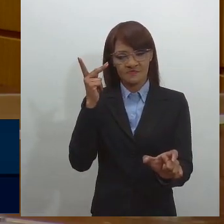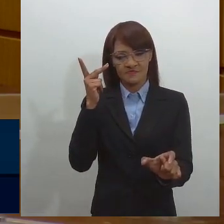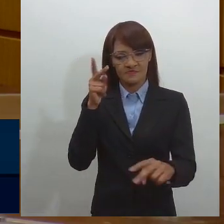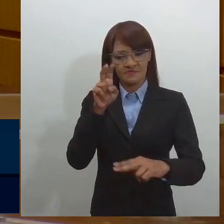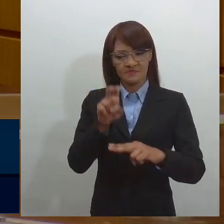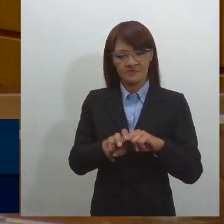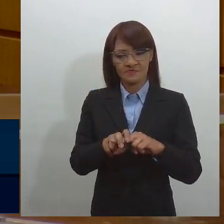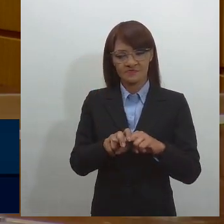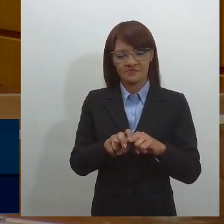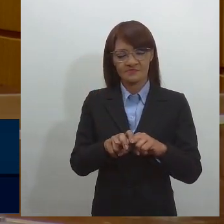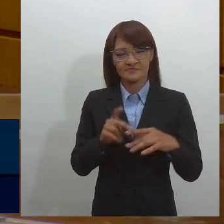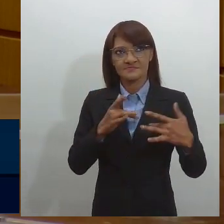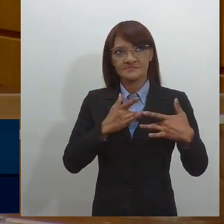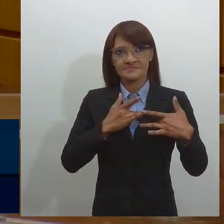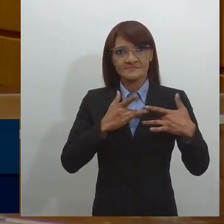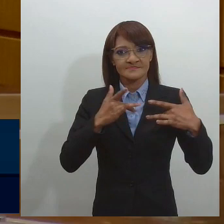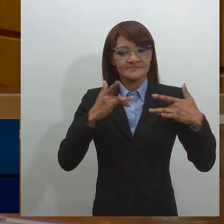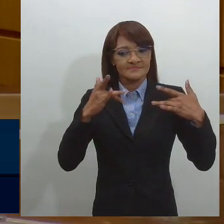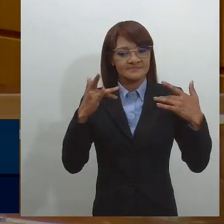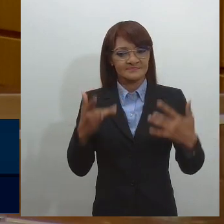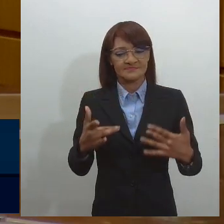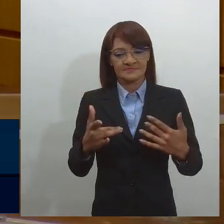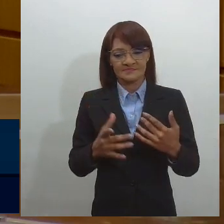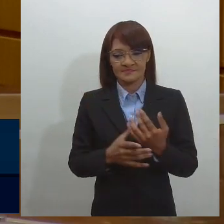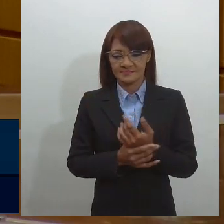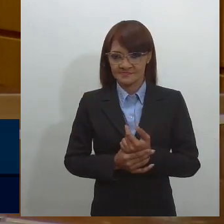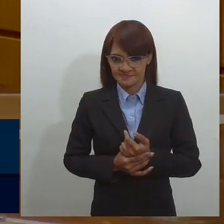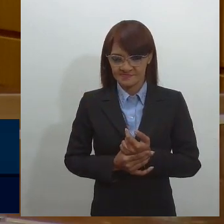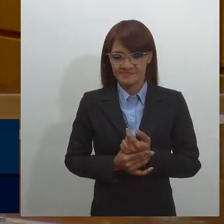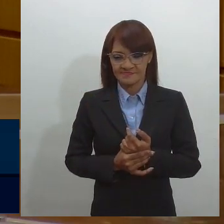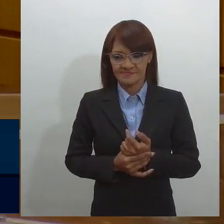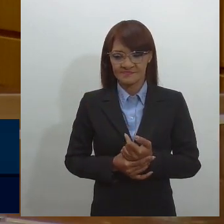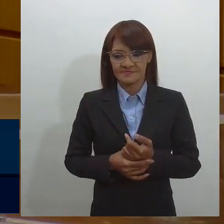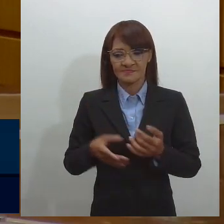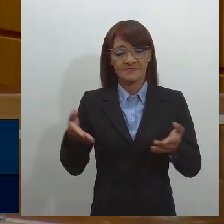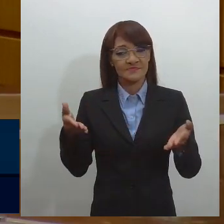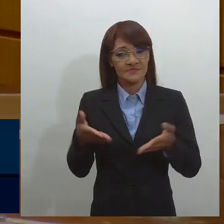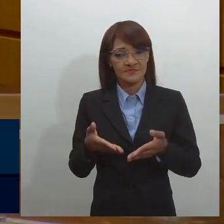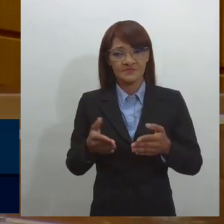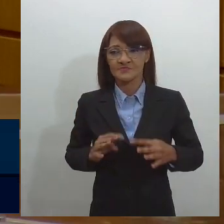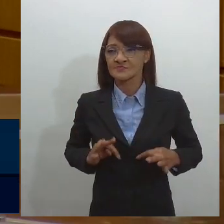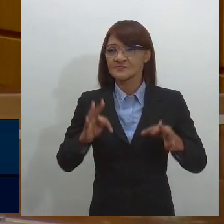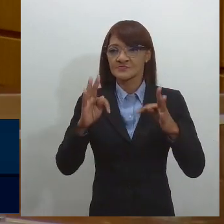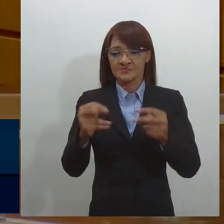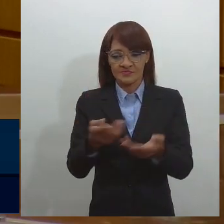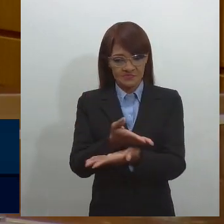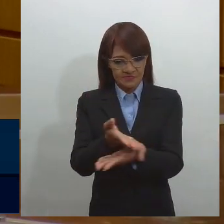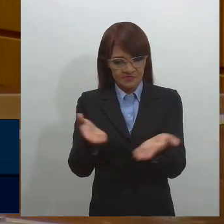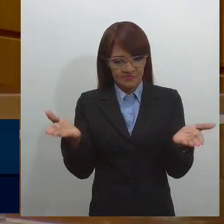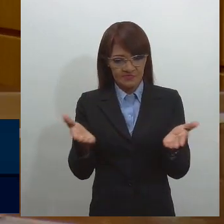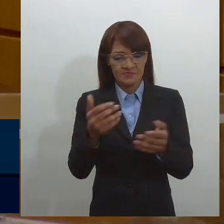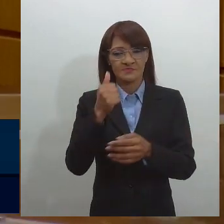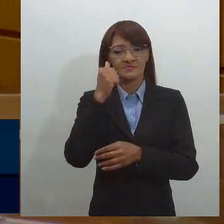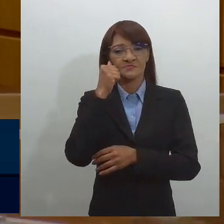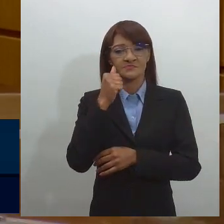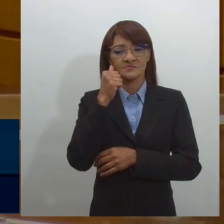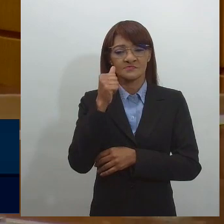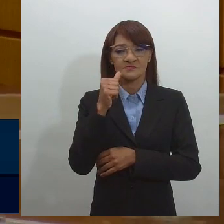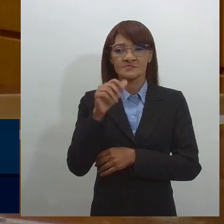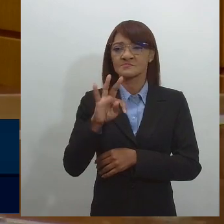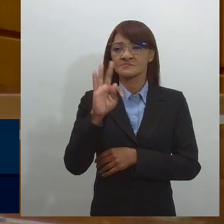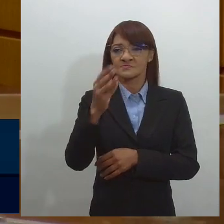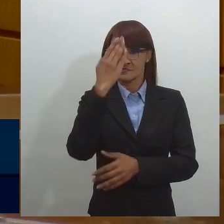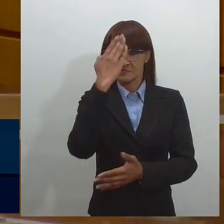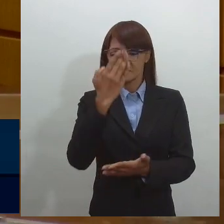um coração grande. E aqui eu dedico a todas vocês, mulheres, e a todos que confiaram no mandato da